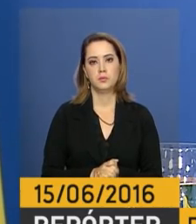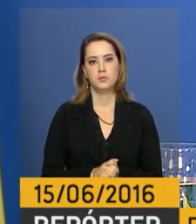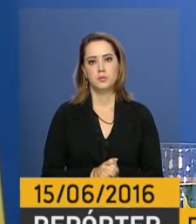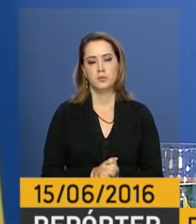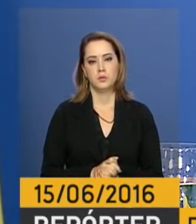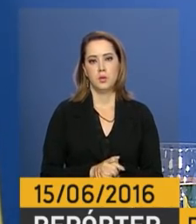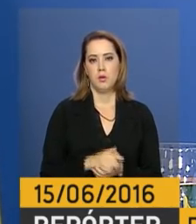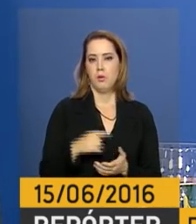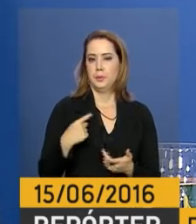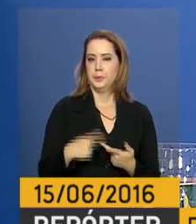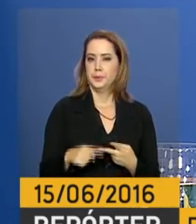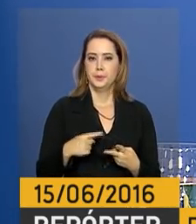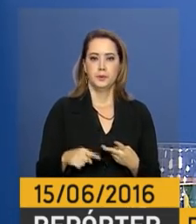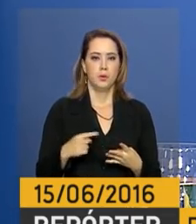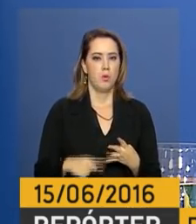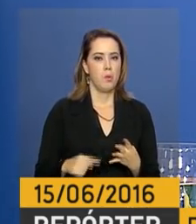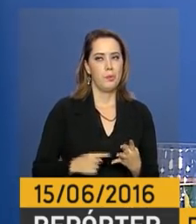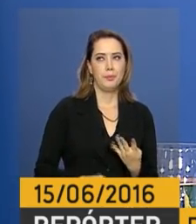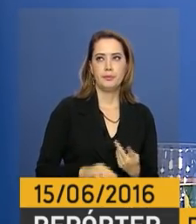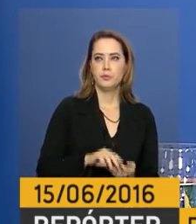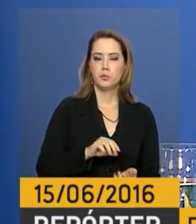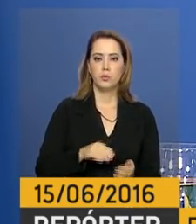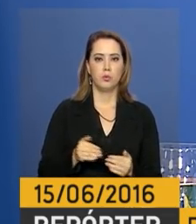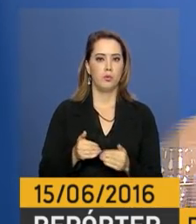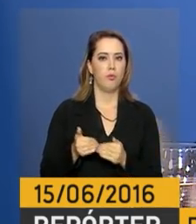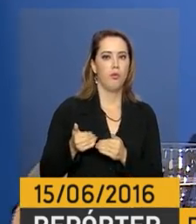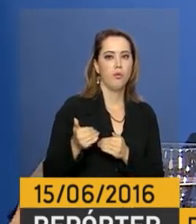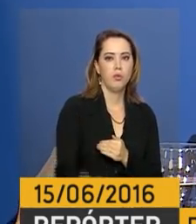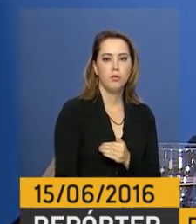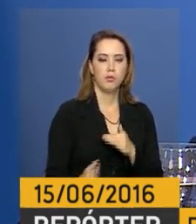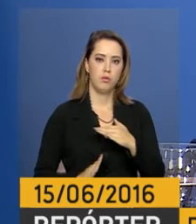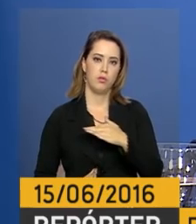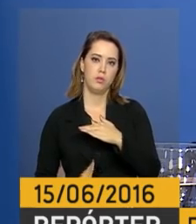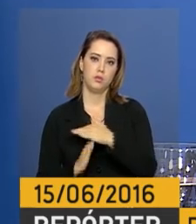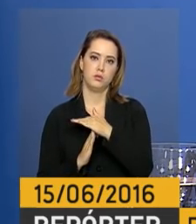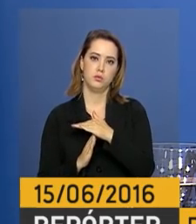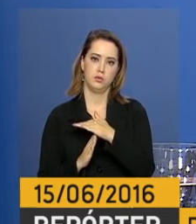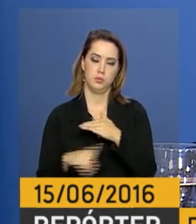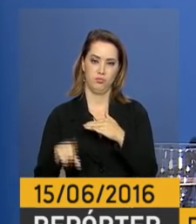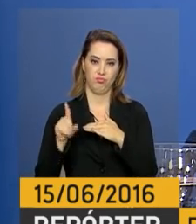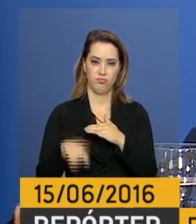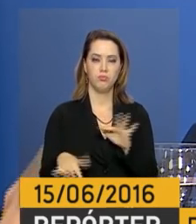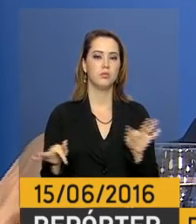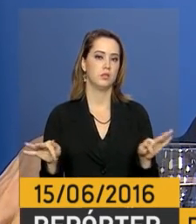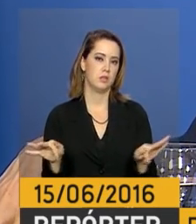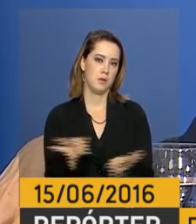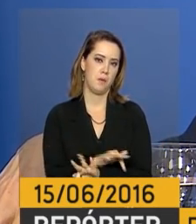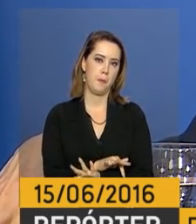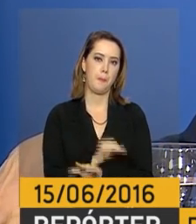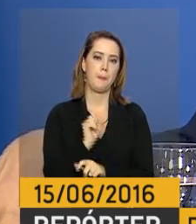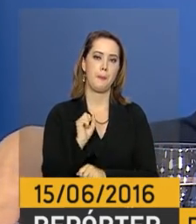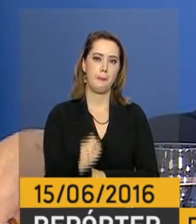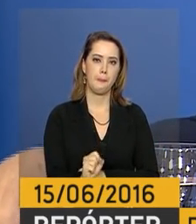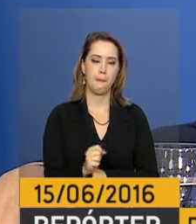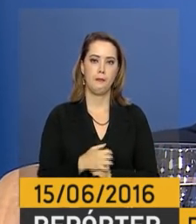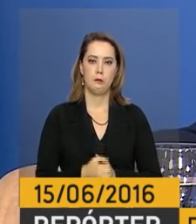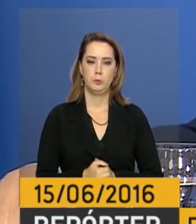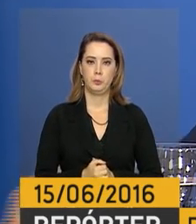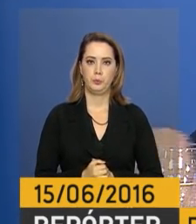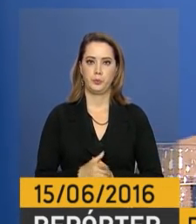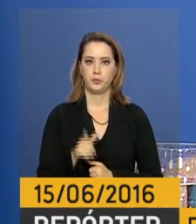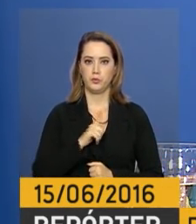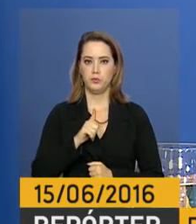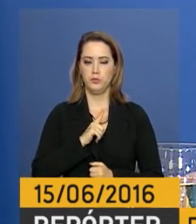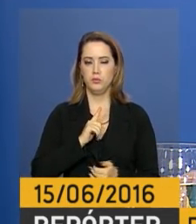itens que ficam fora do limite por simplificando, são questões de fato eh que eh tem